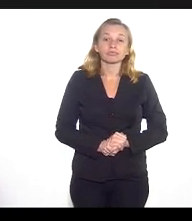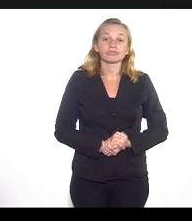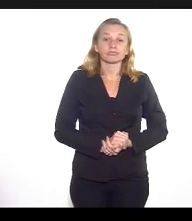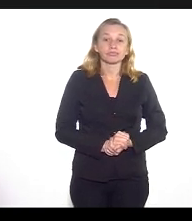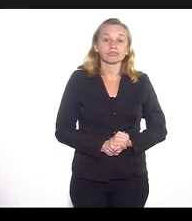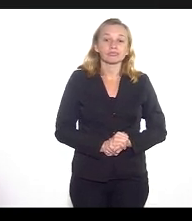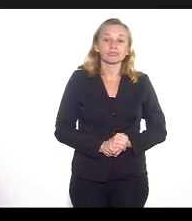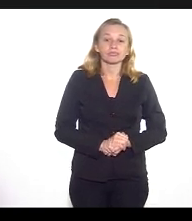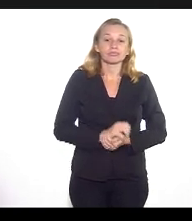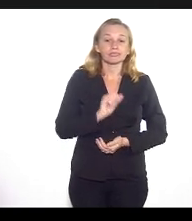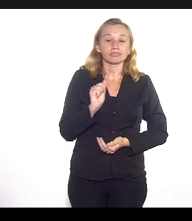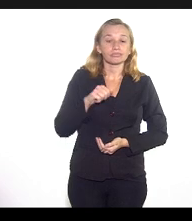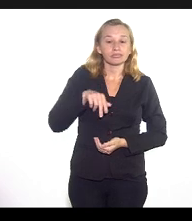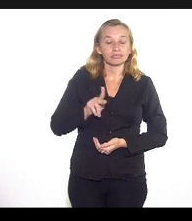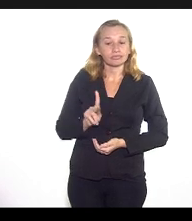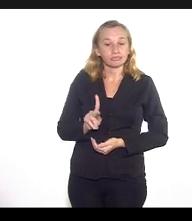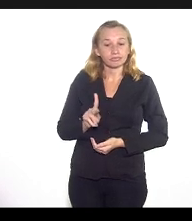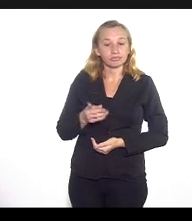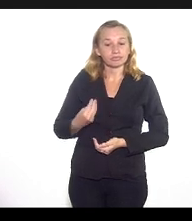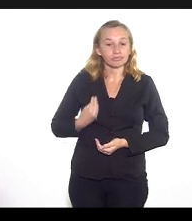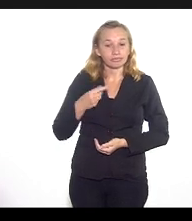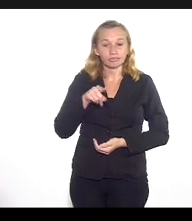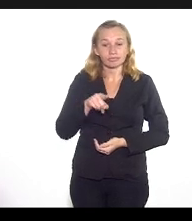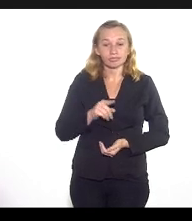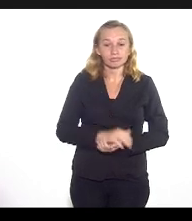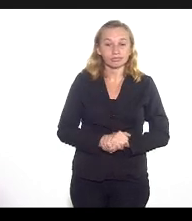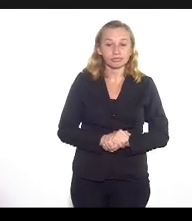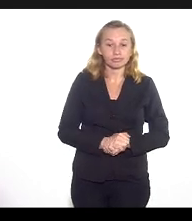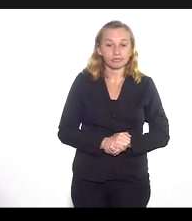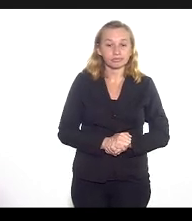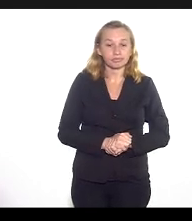Eu pergunto se a ANP ainda está presente.